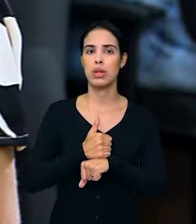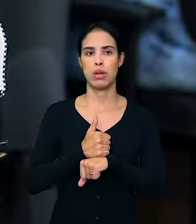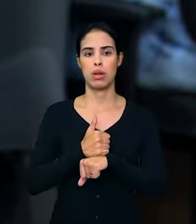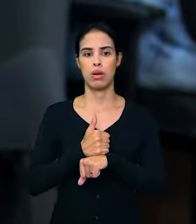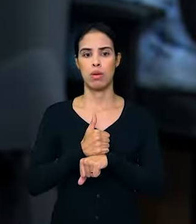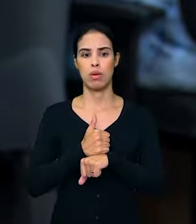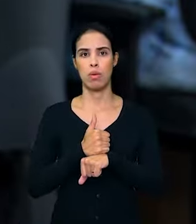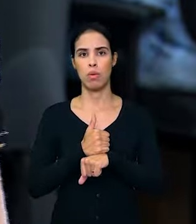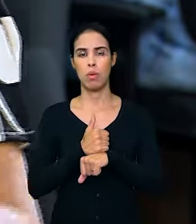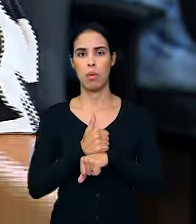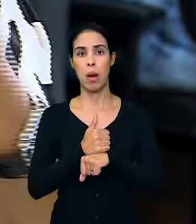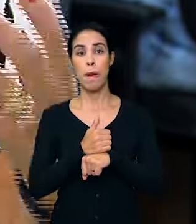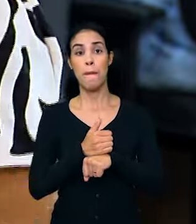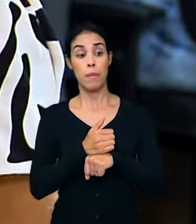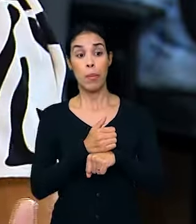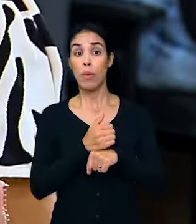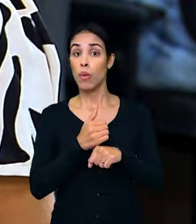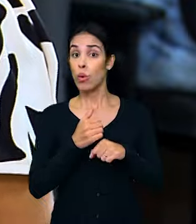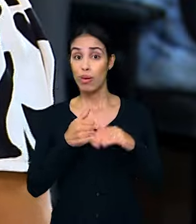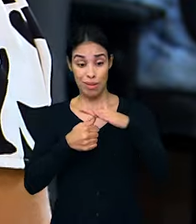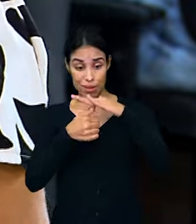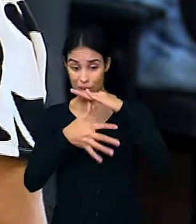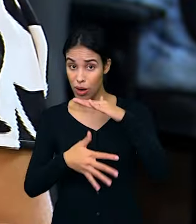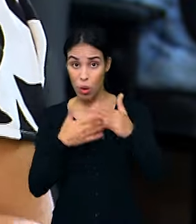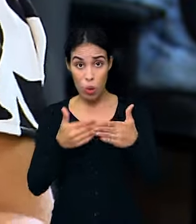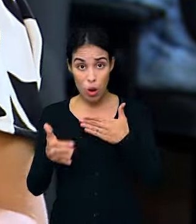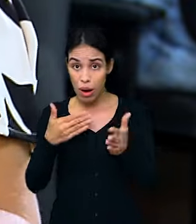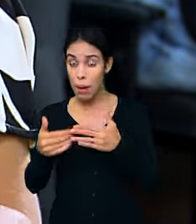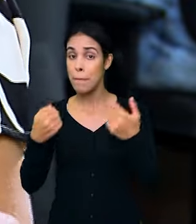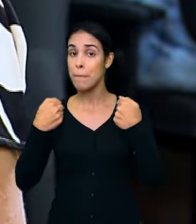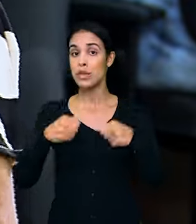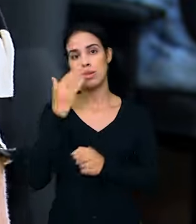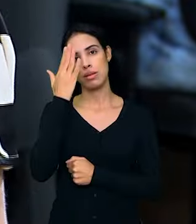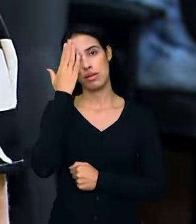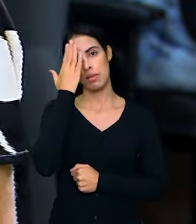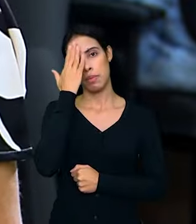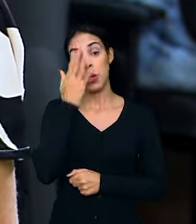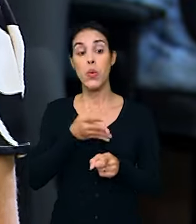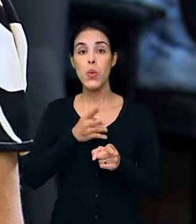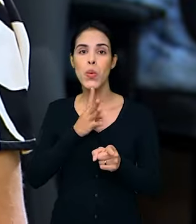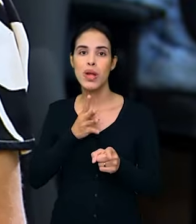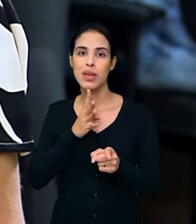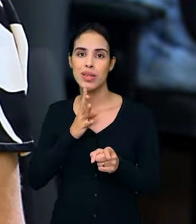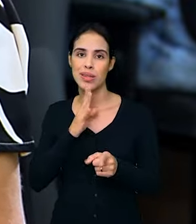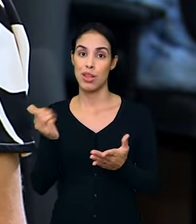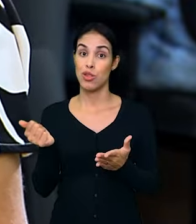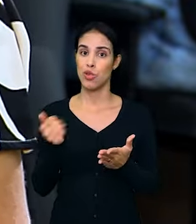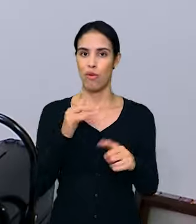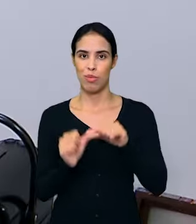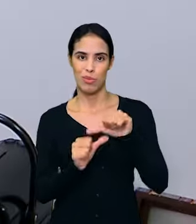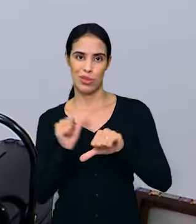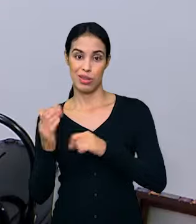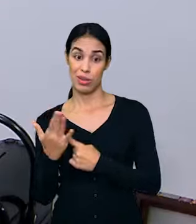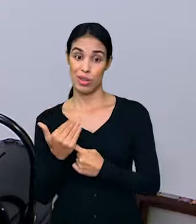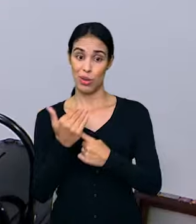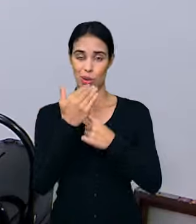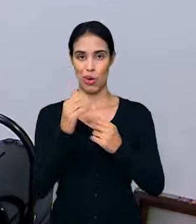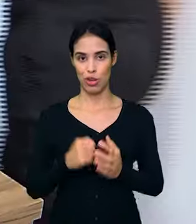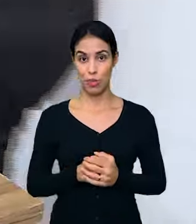sejam eles da operação à alta direção, precisam saber se portar frente a essa nova realidade. A vinda